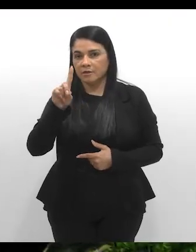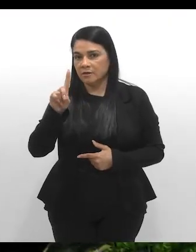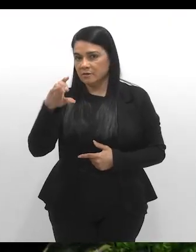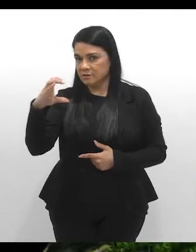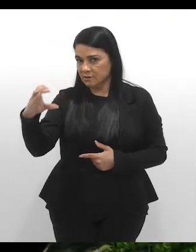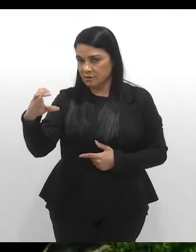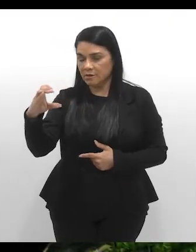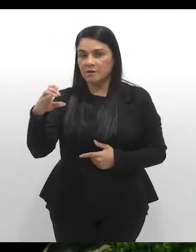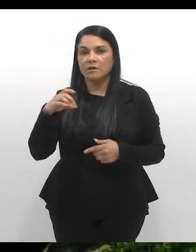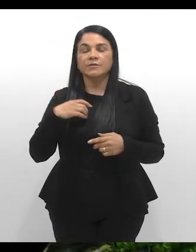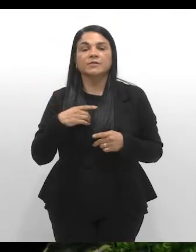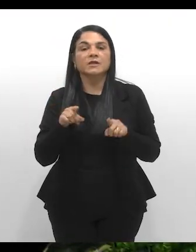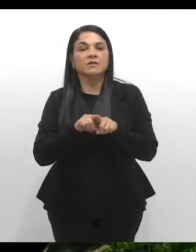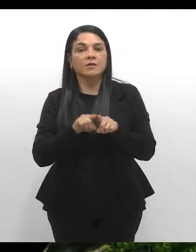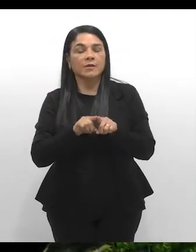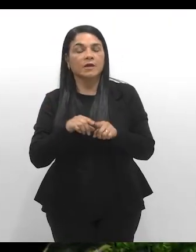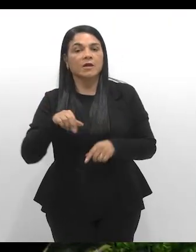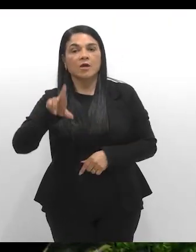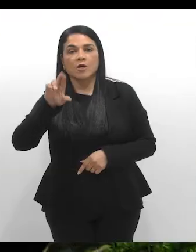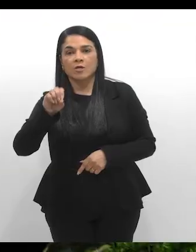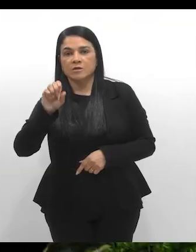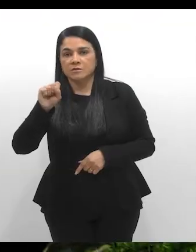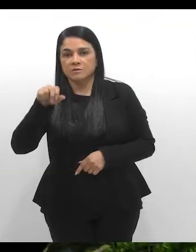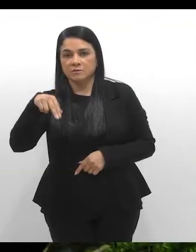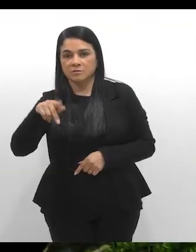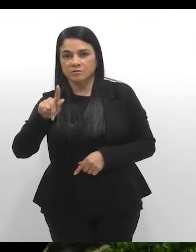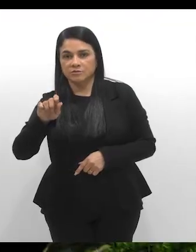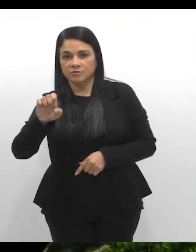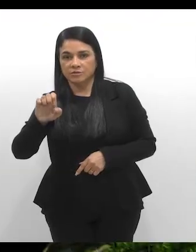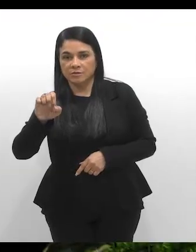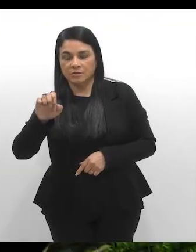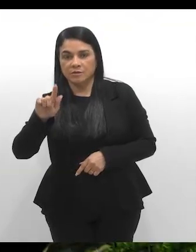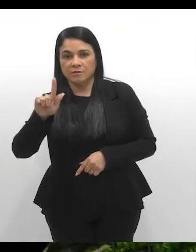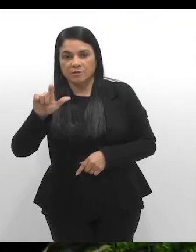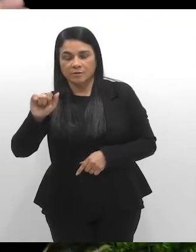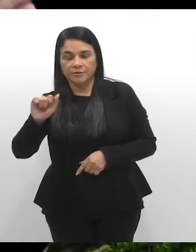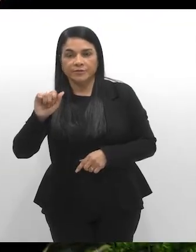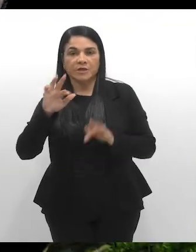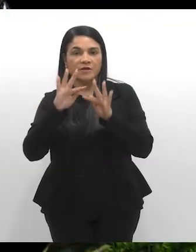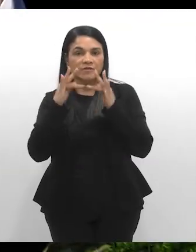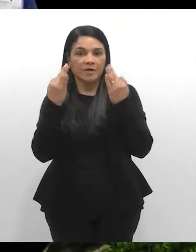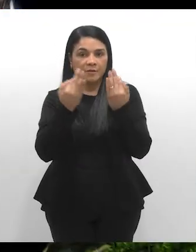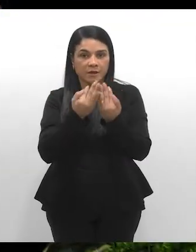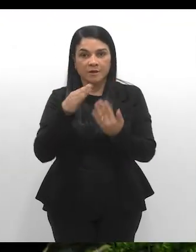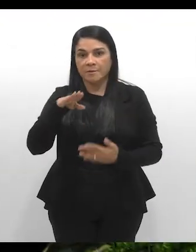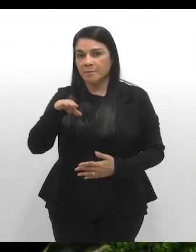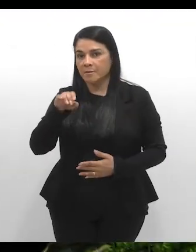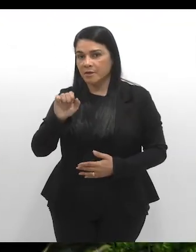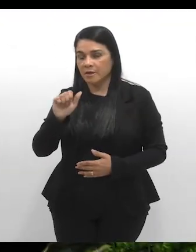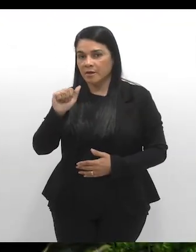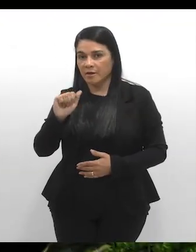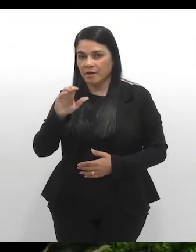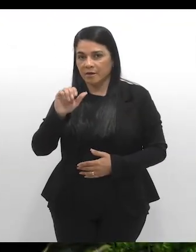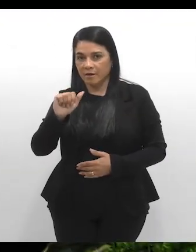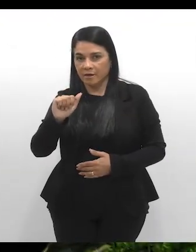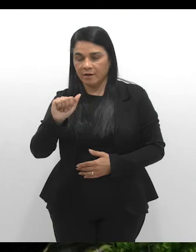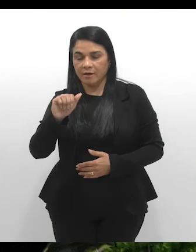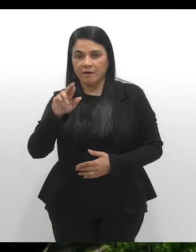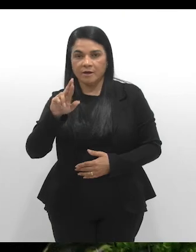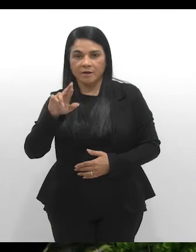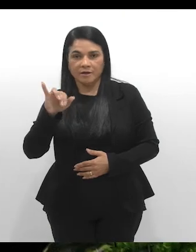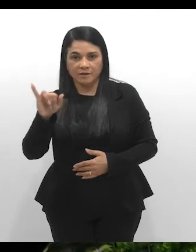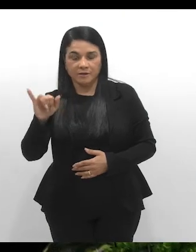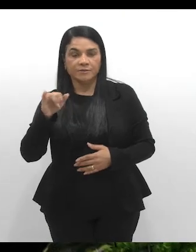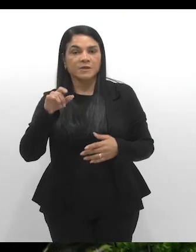do Cidadão, e a Rosângela Silva, que é uma familiar do caso Manjacari, caso esse que foi sentenciado pela